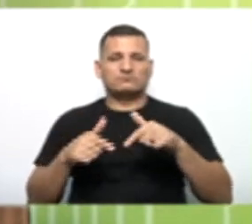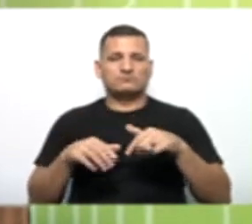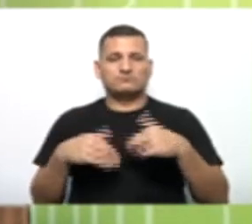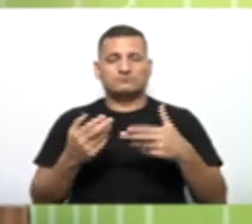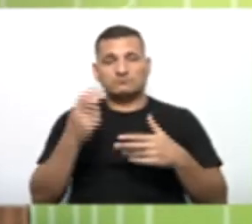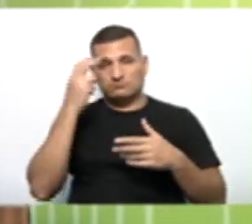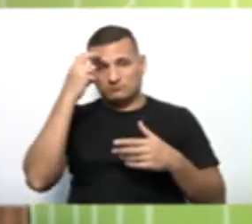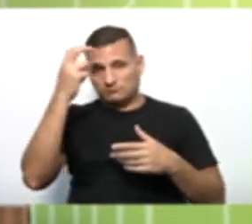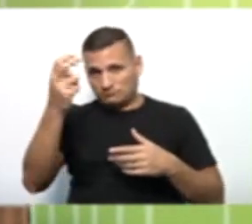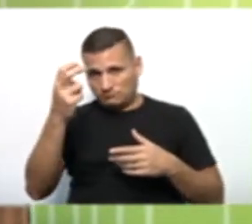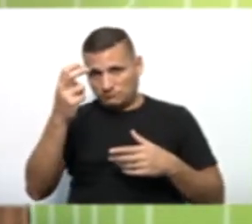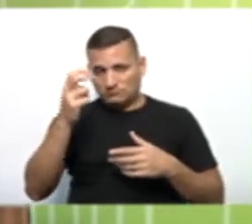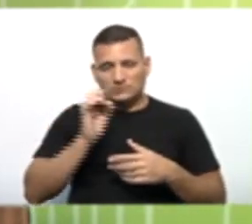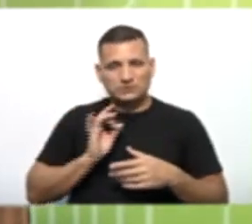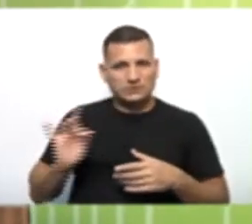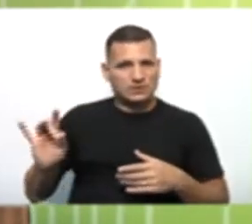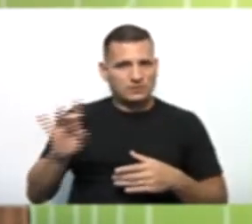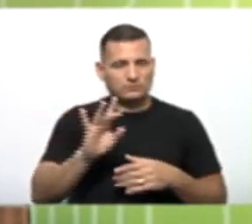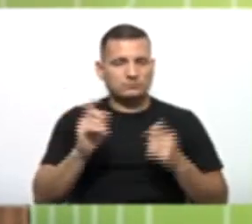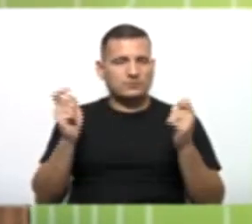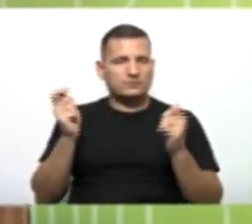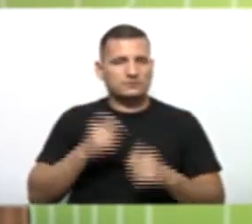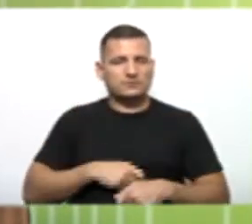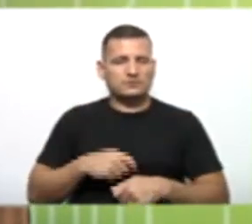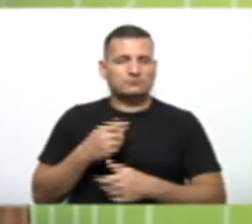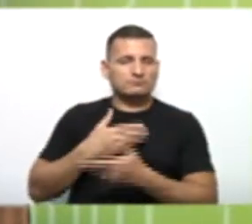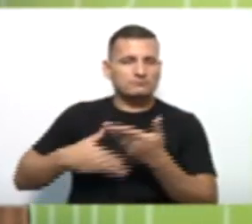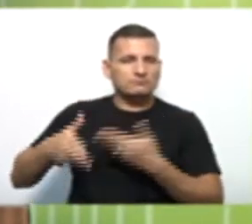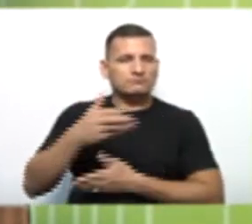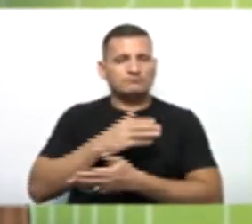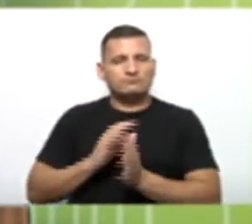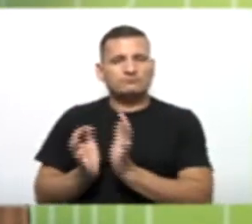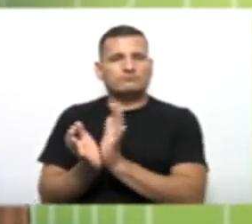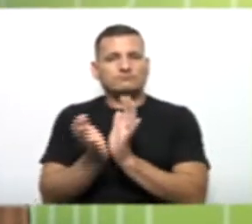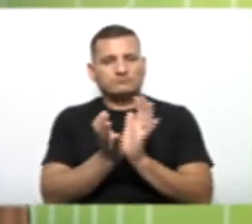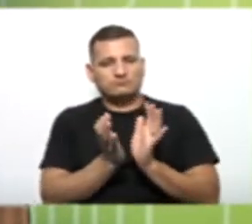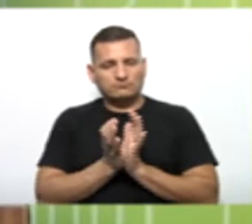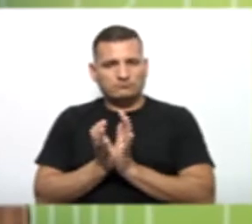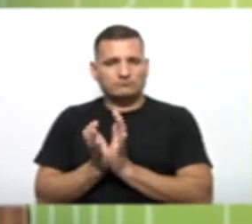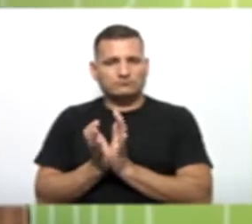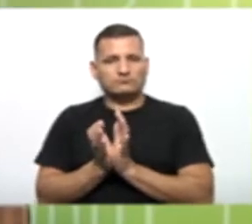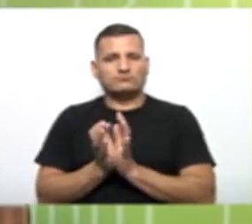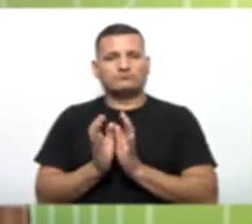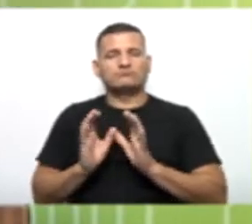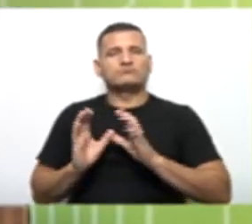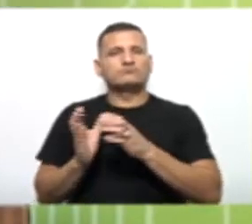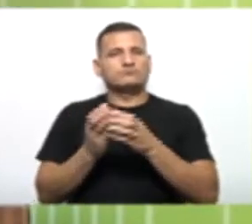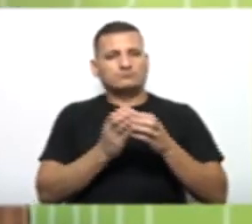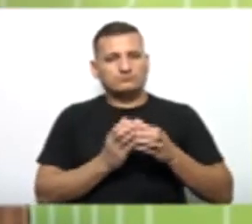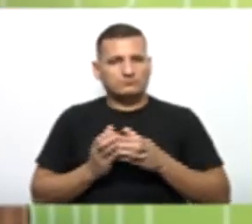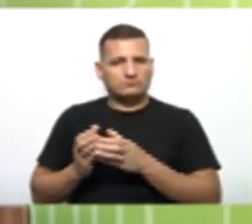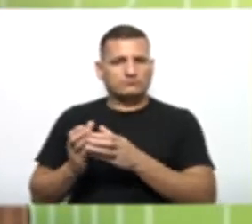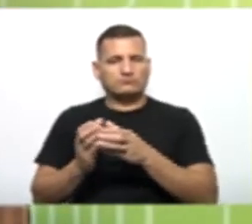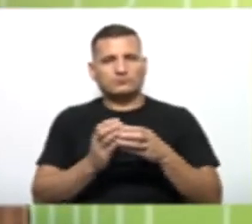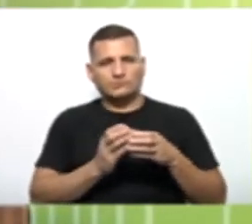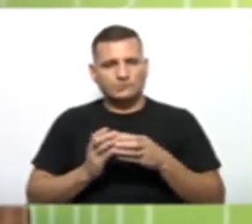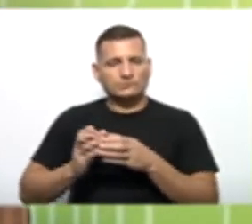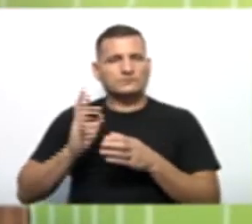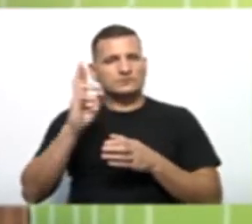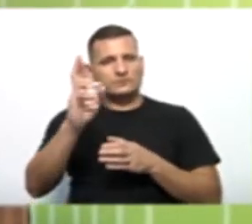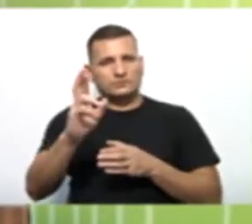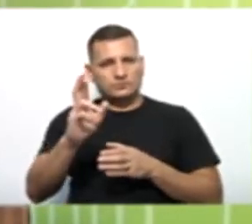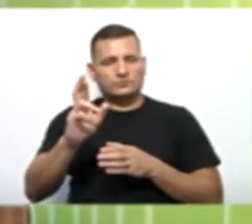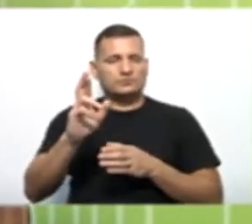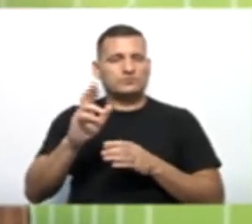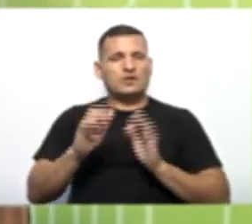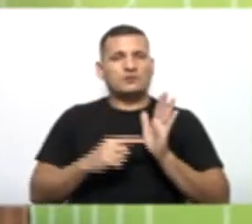inteligência interpessoal a capacidade de conviver em grupo em equipe coletivamente de decidir pela